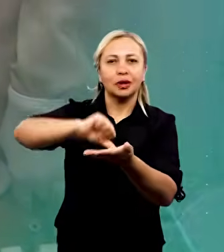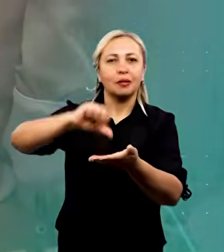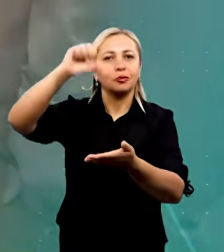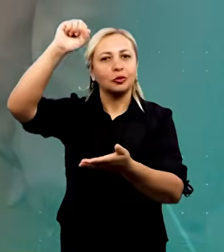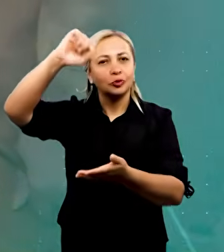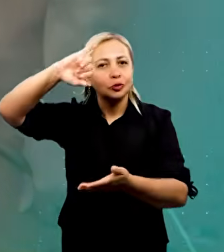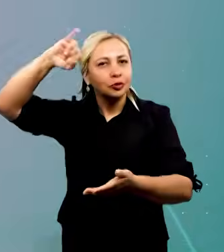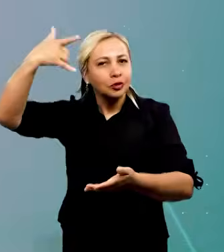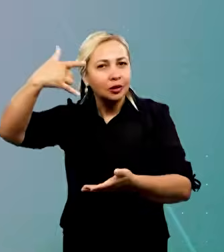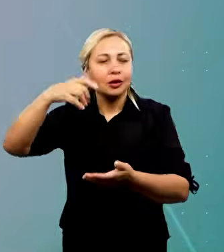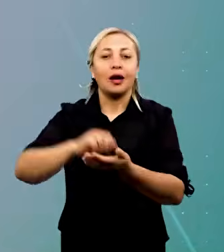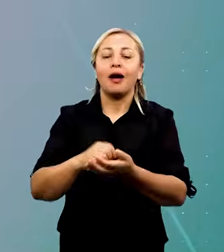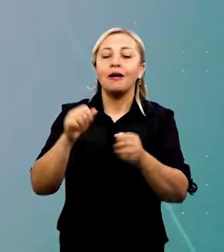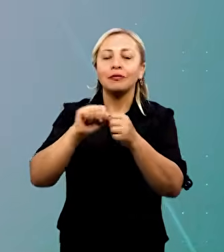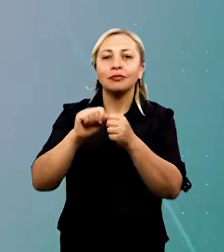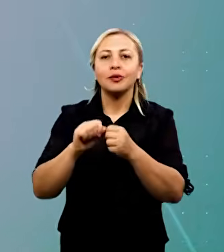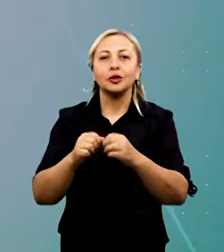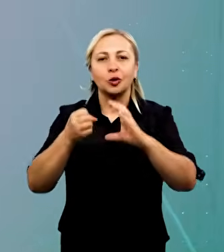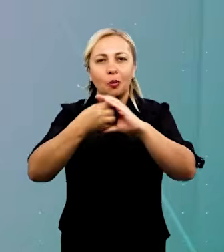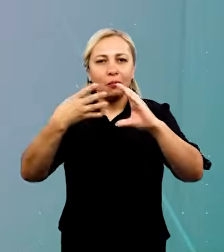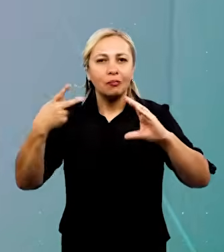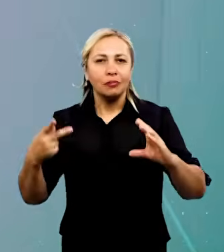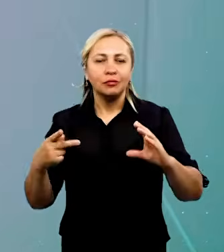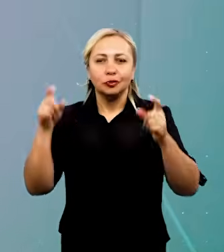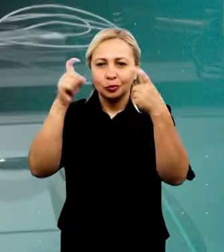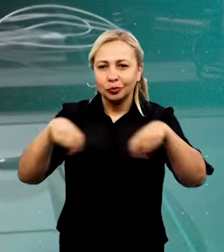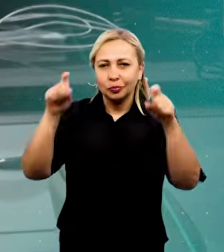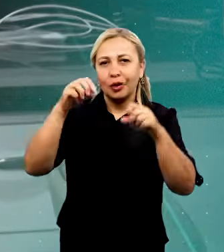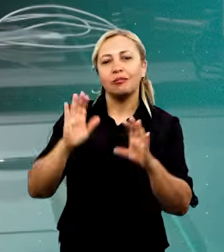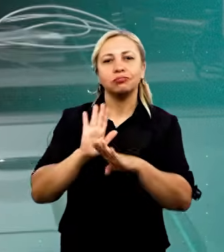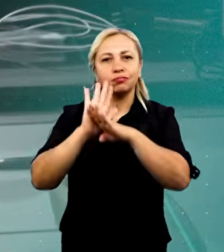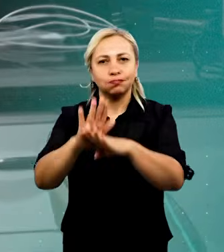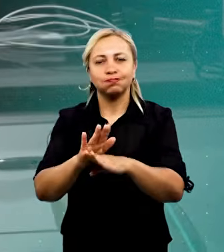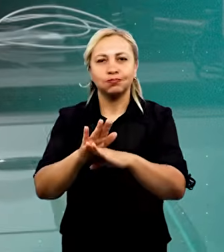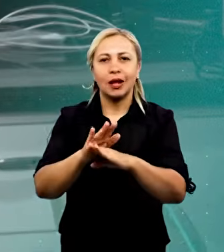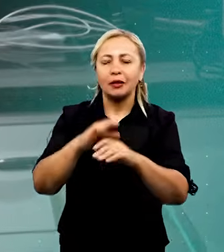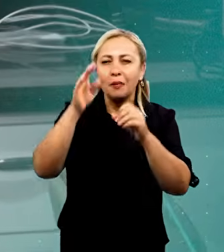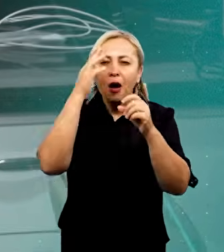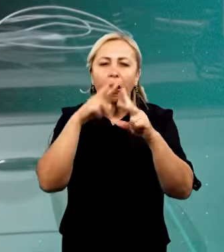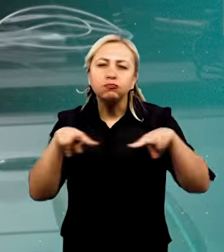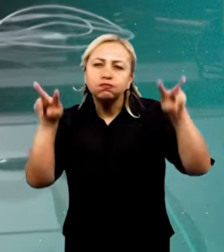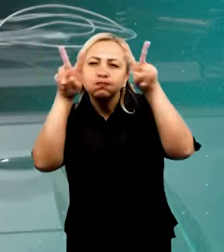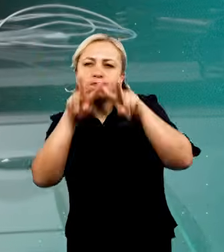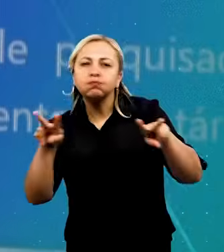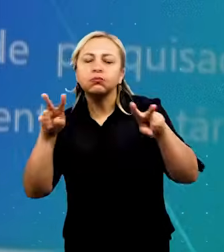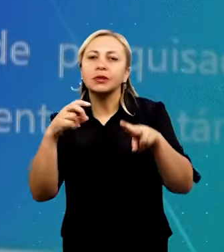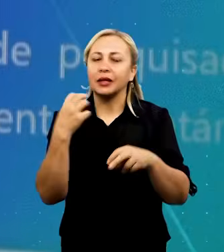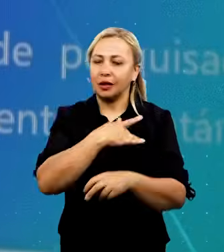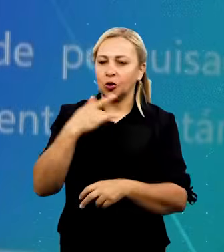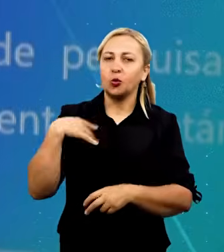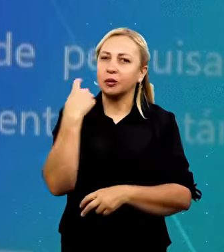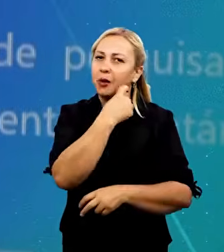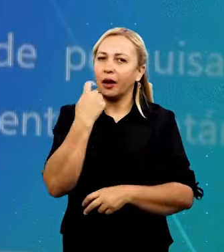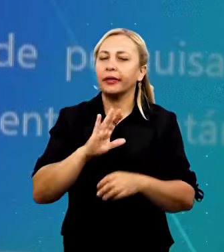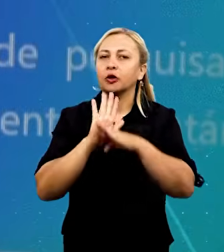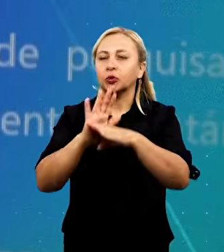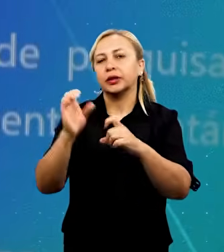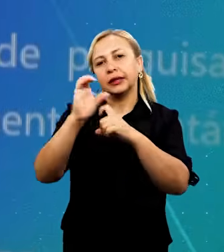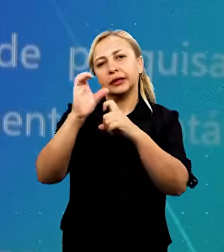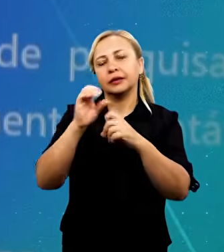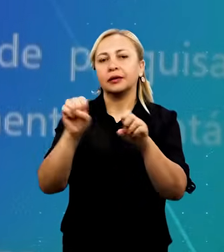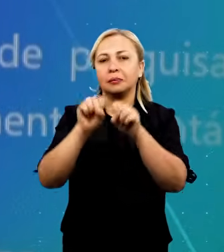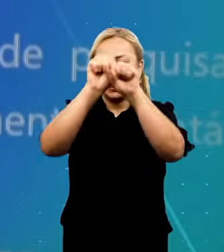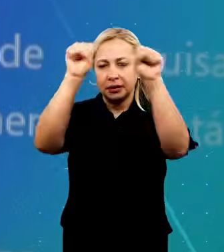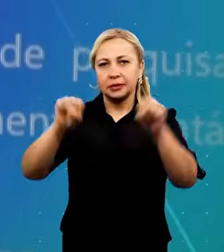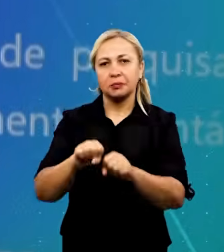de Jequié, criaram uma ferramenta digital que visa fornecer um panorama sobre a saúde bucal dos pacientes atendidos em clínicas